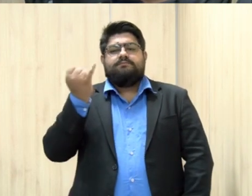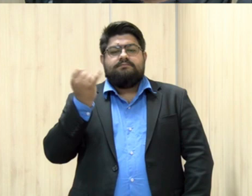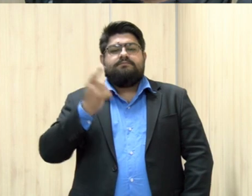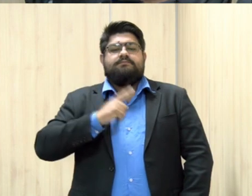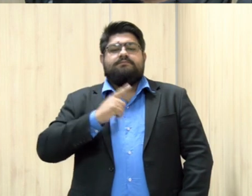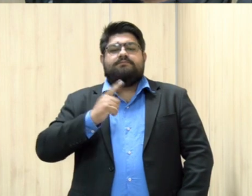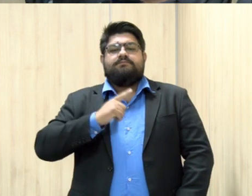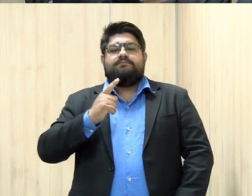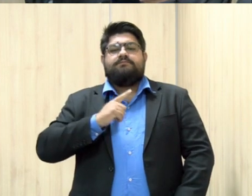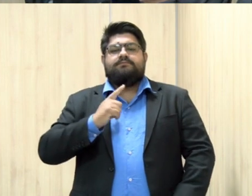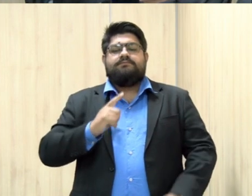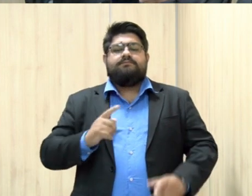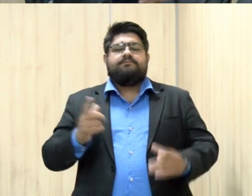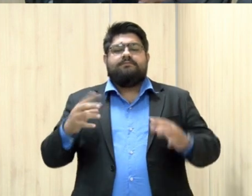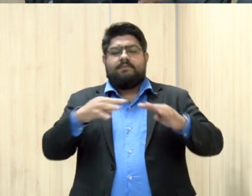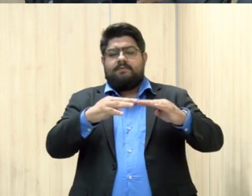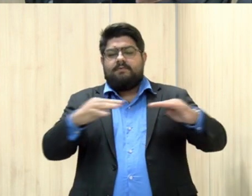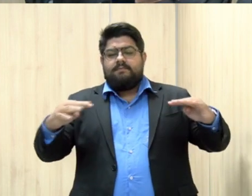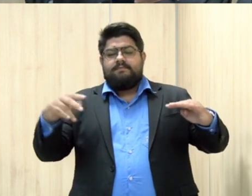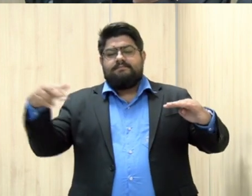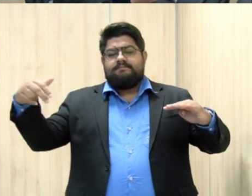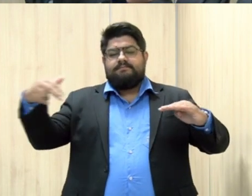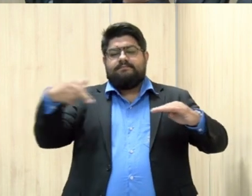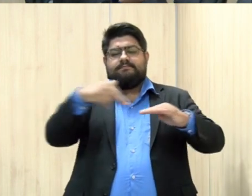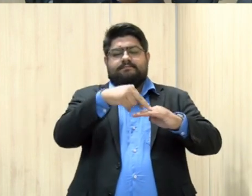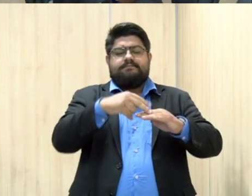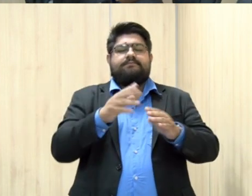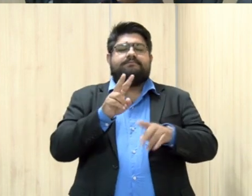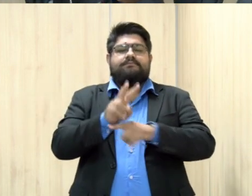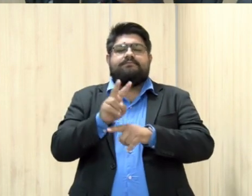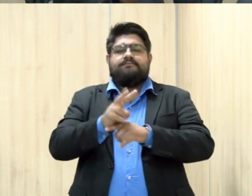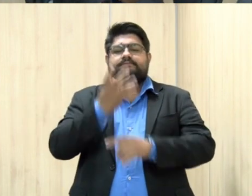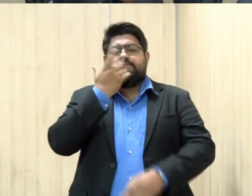termos essa sinalização para proteger nossas crianças